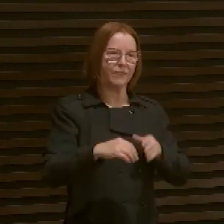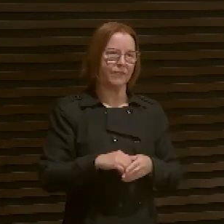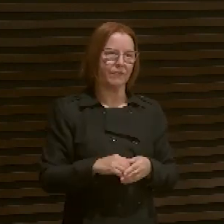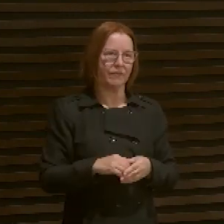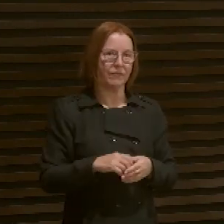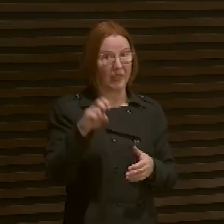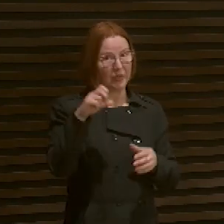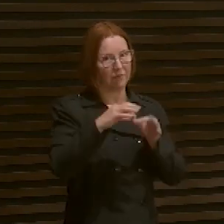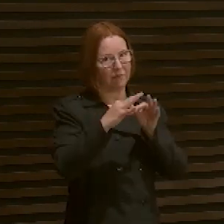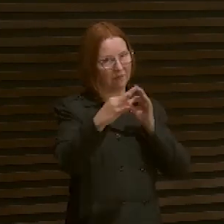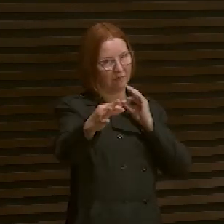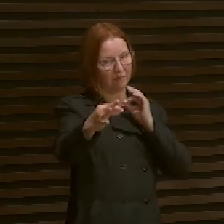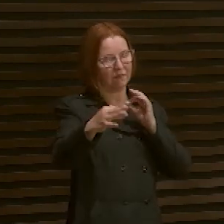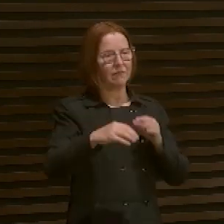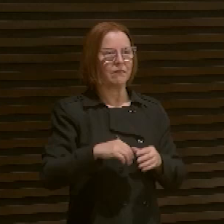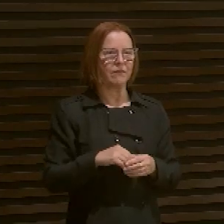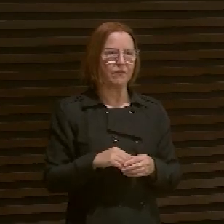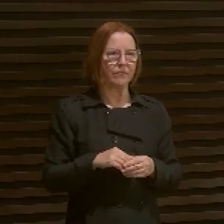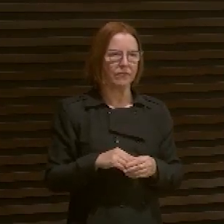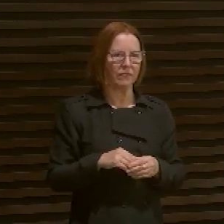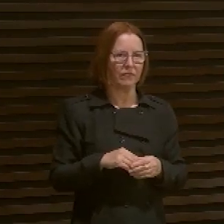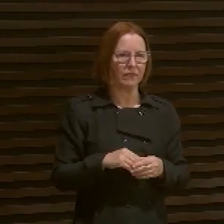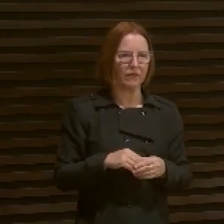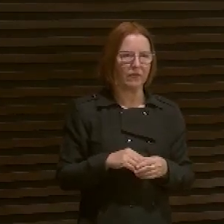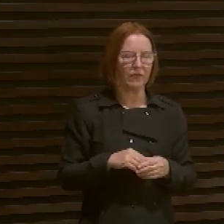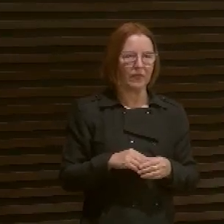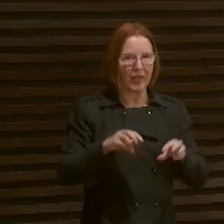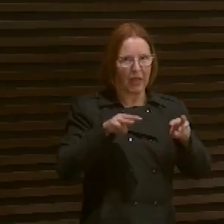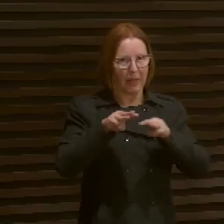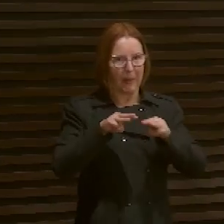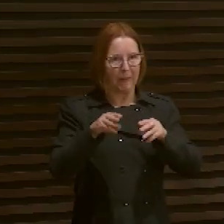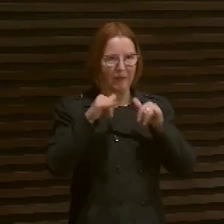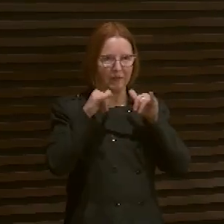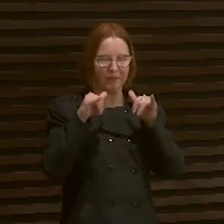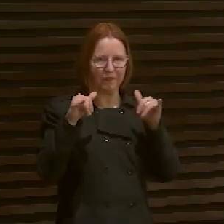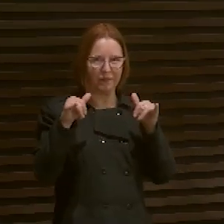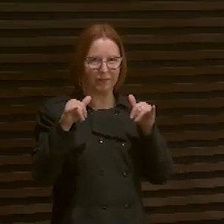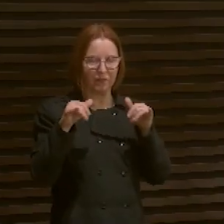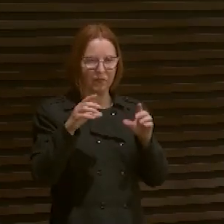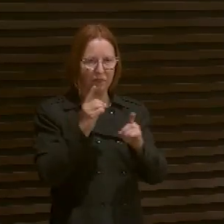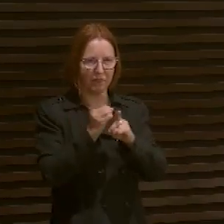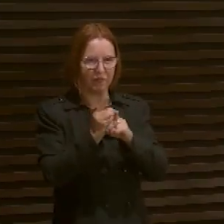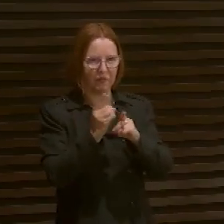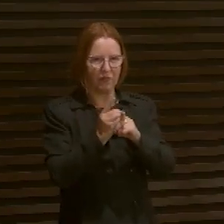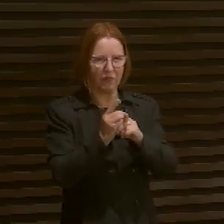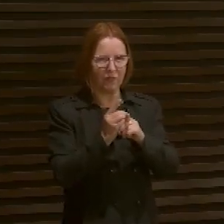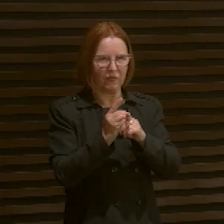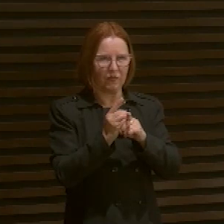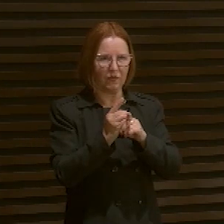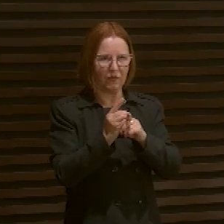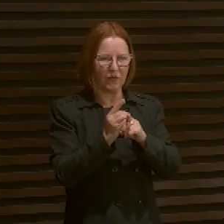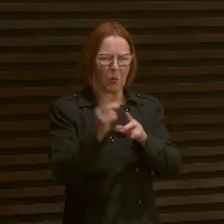5 quilômetros. E Marcos vai dizer que eles lá no meio daquela tempestade, a 5 quilômetros